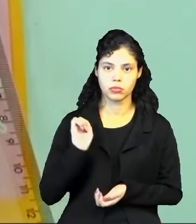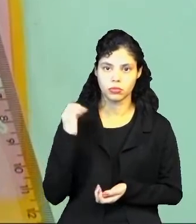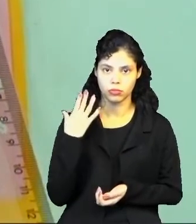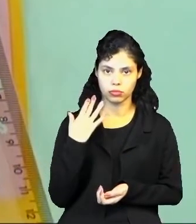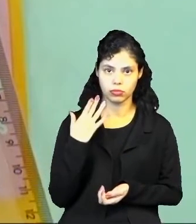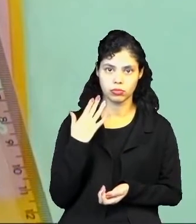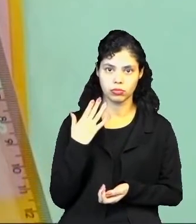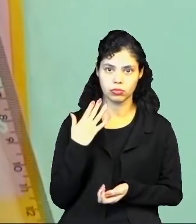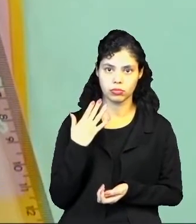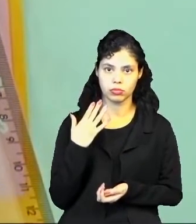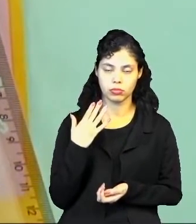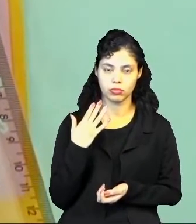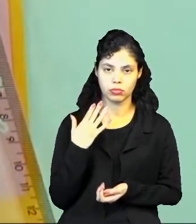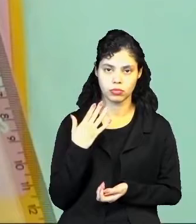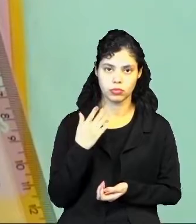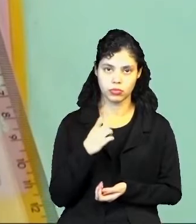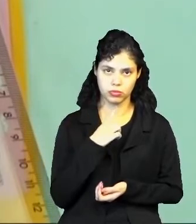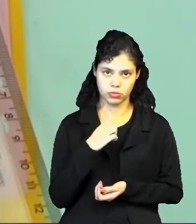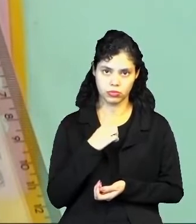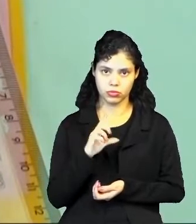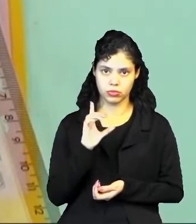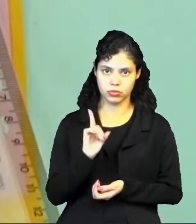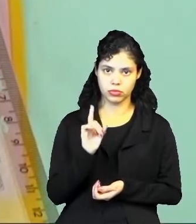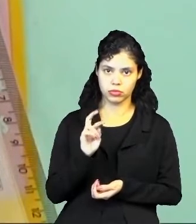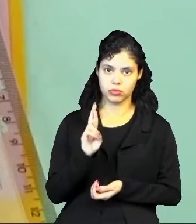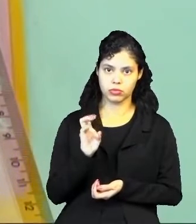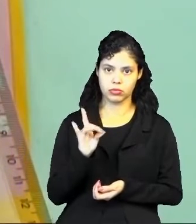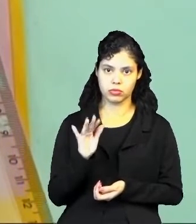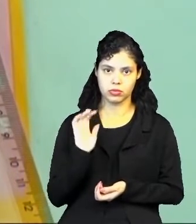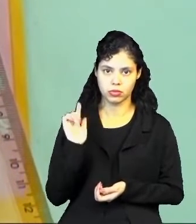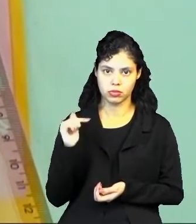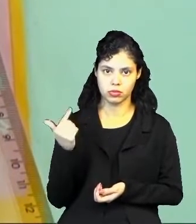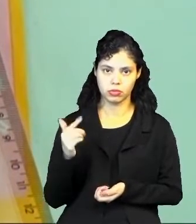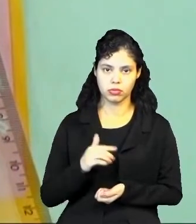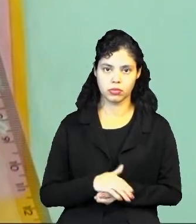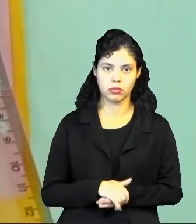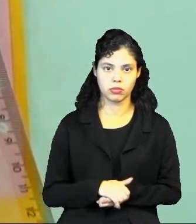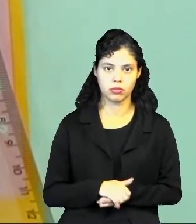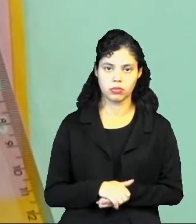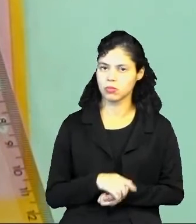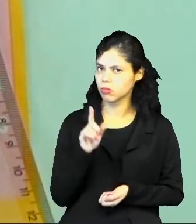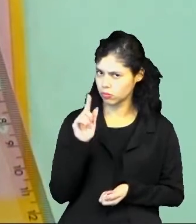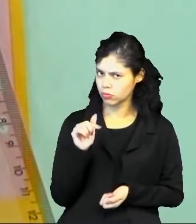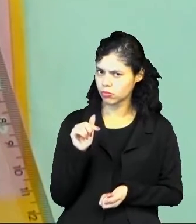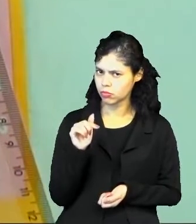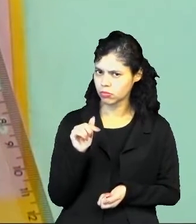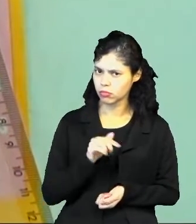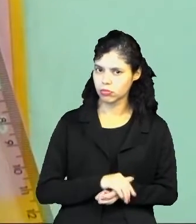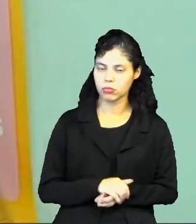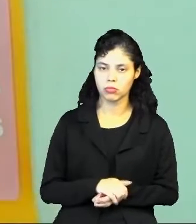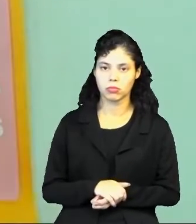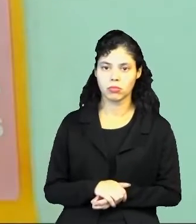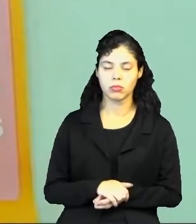ao protagonista, ou seja, eles são os adversários, né? Ali. São os adversários?